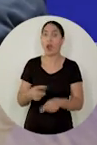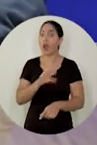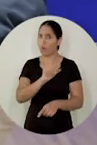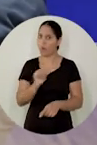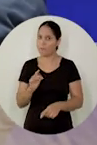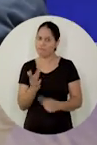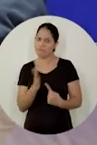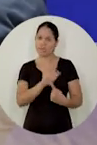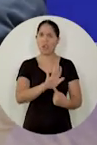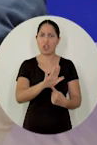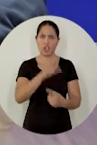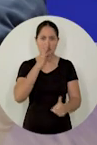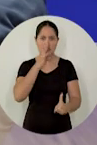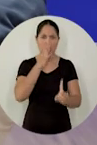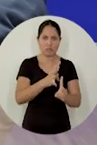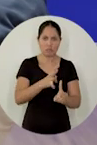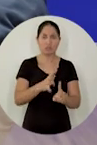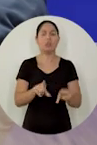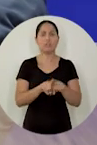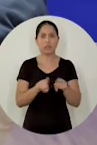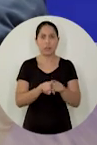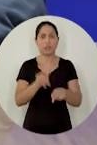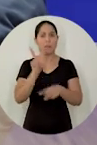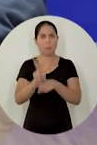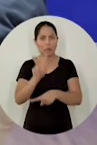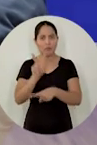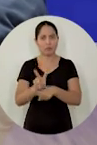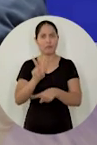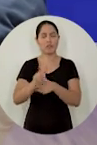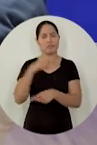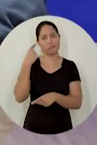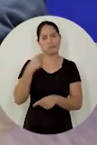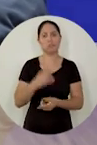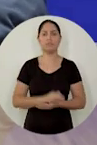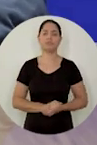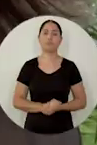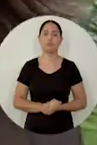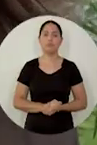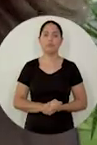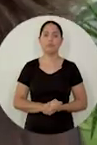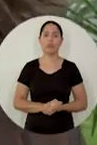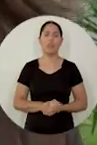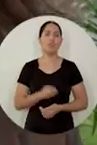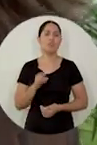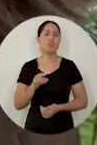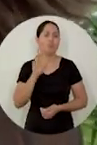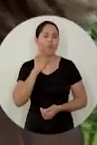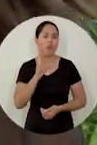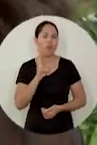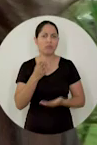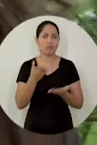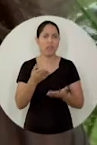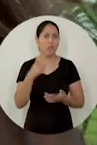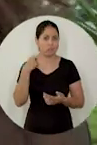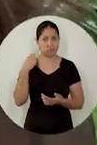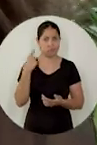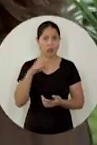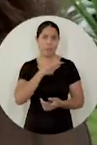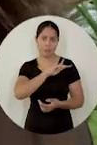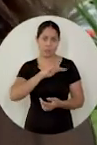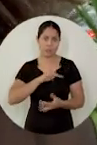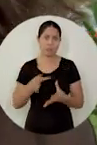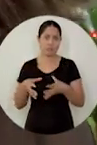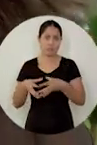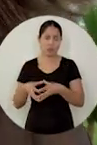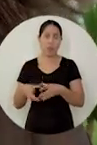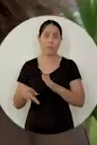e incisiva, denunciando, acompanhando e protegendo esse colega. E o senhor, como advogado e também presidente